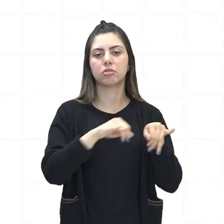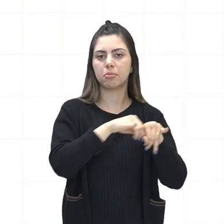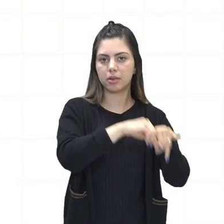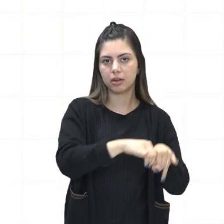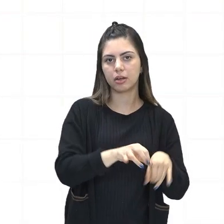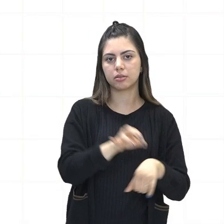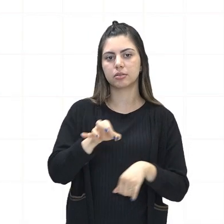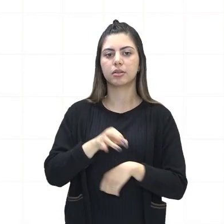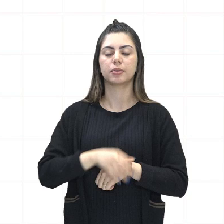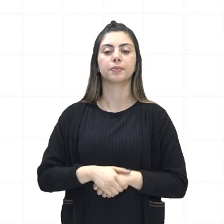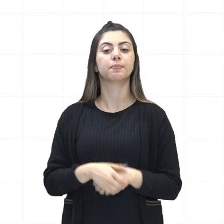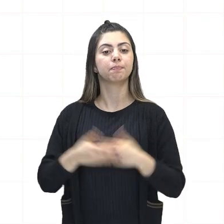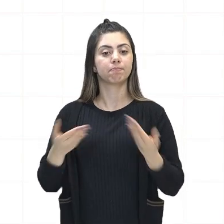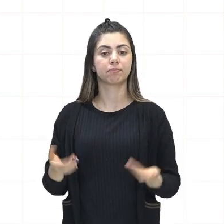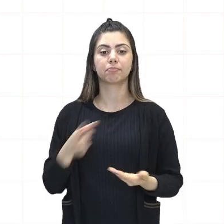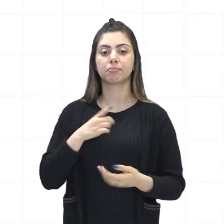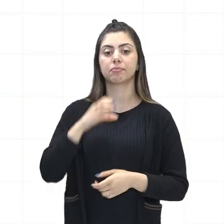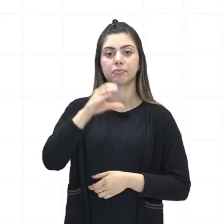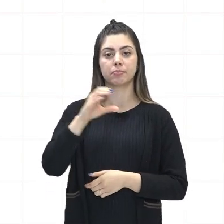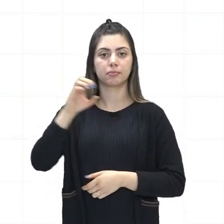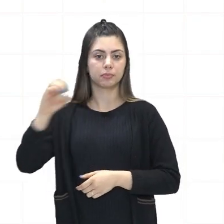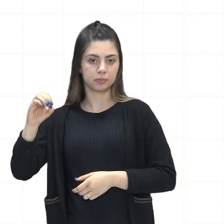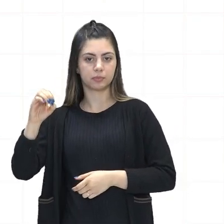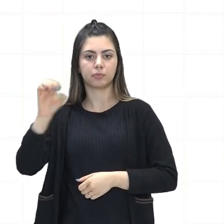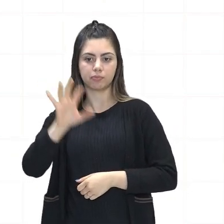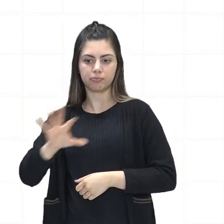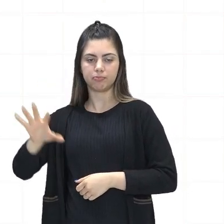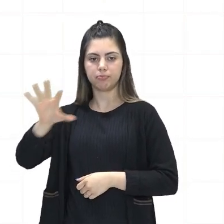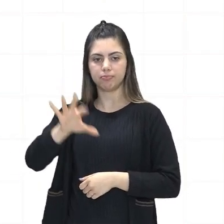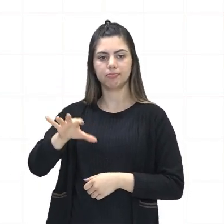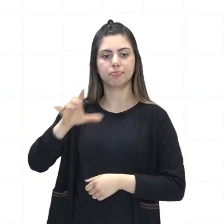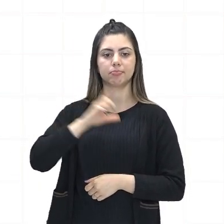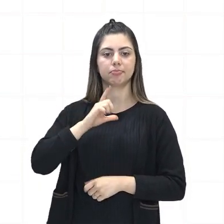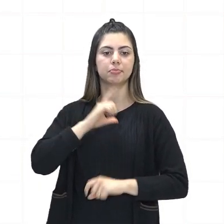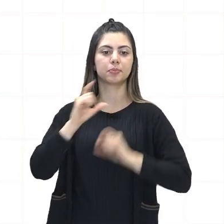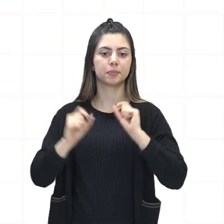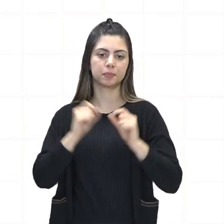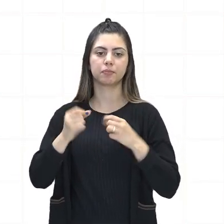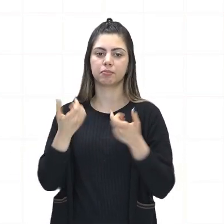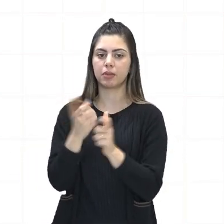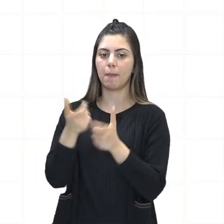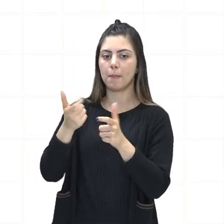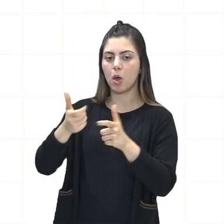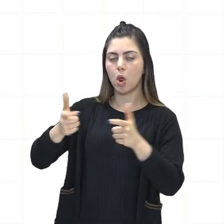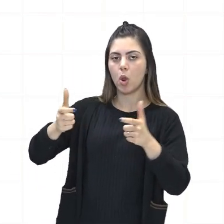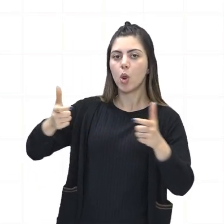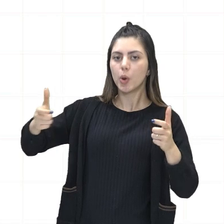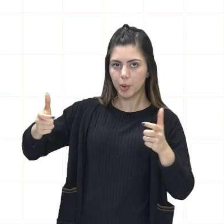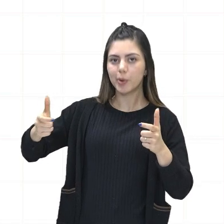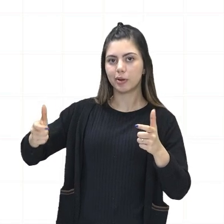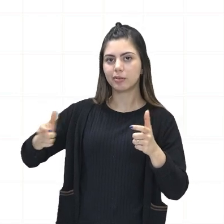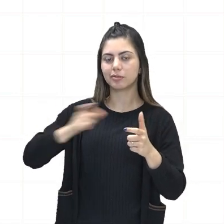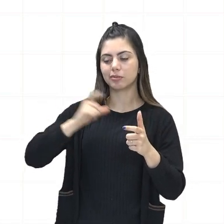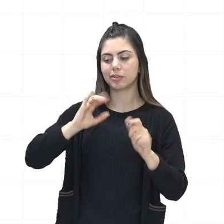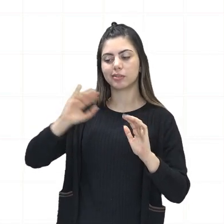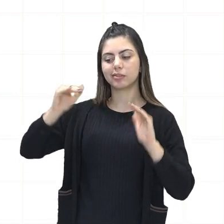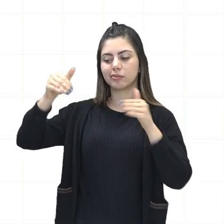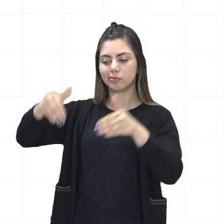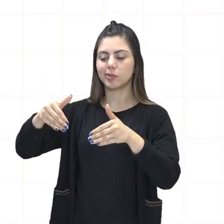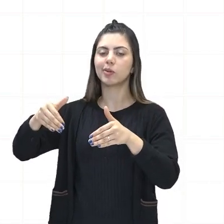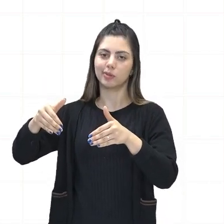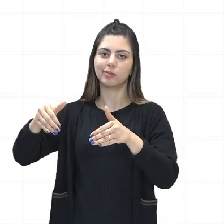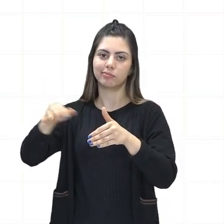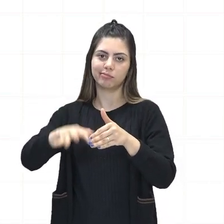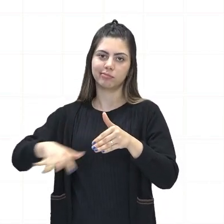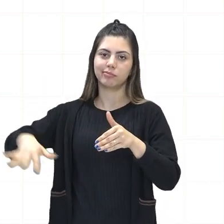centro-oeste como sendo ali a área que ainda tem essa vocação hoje em